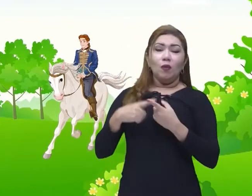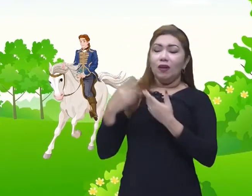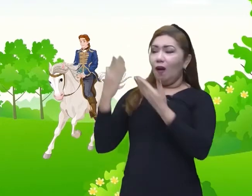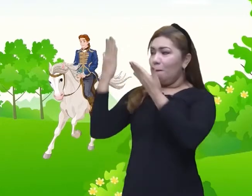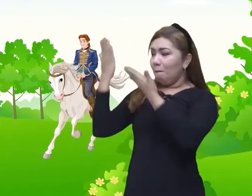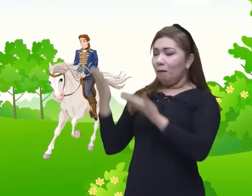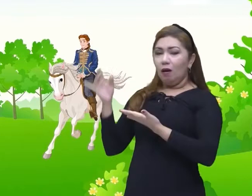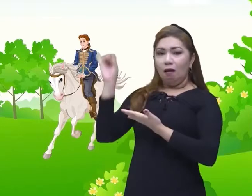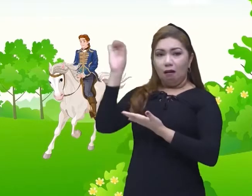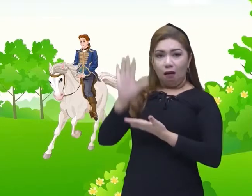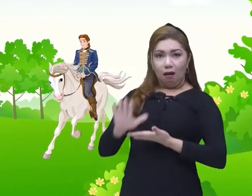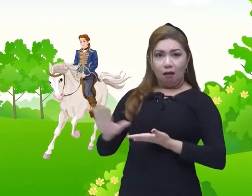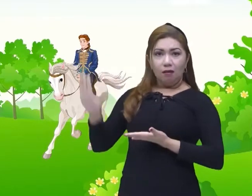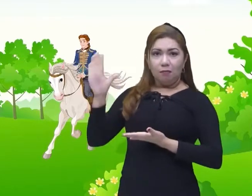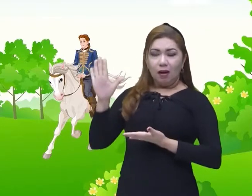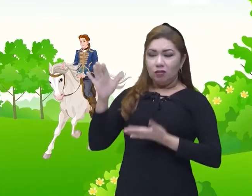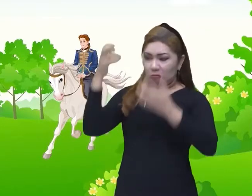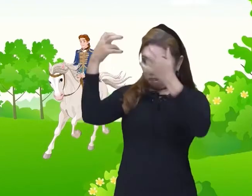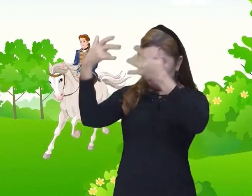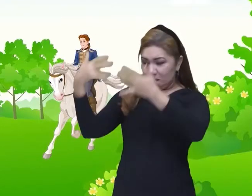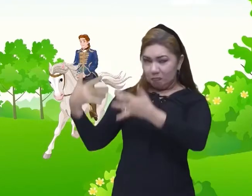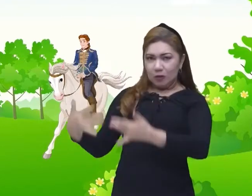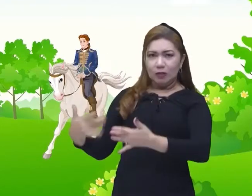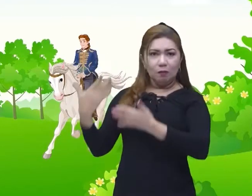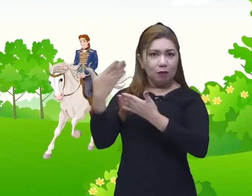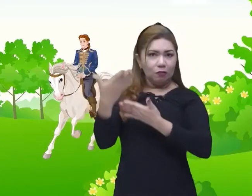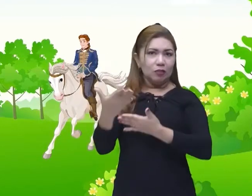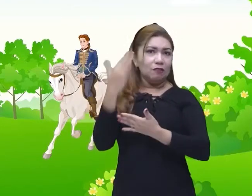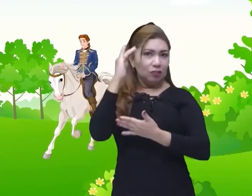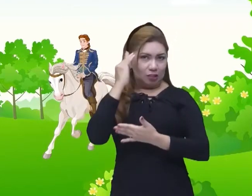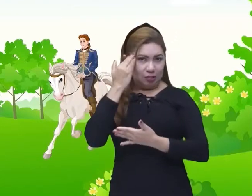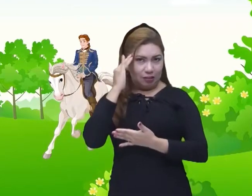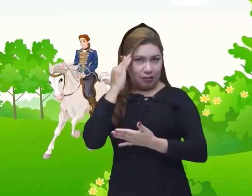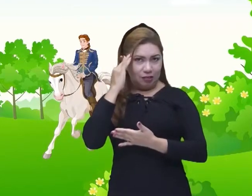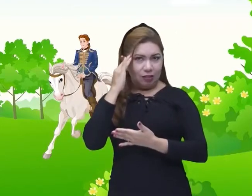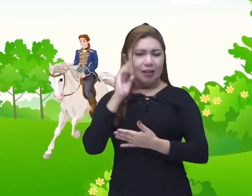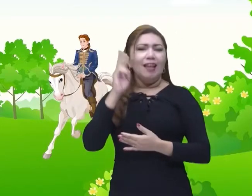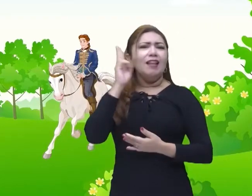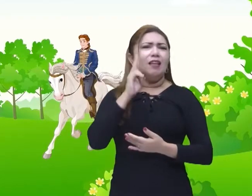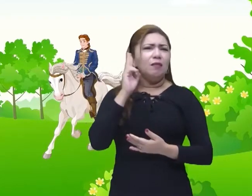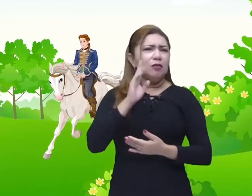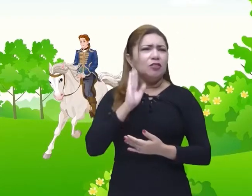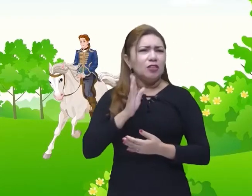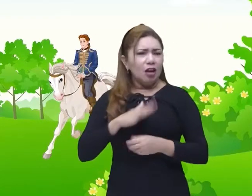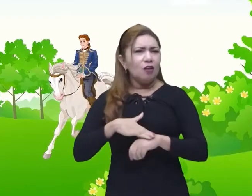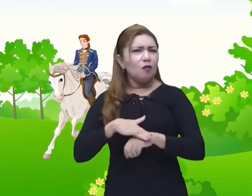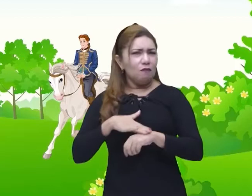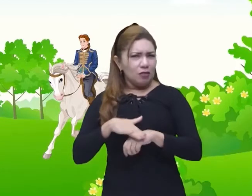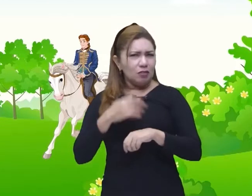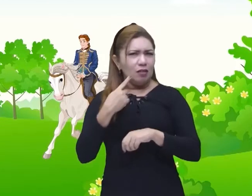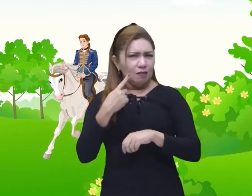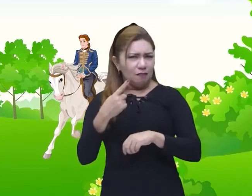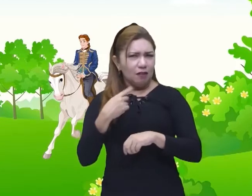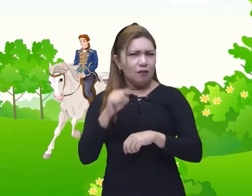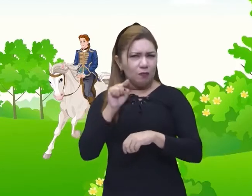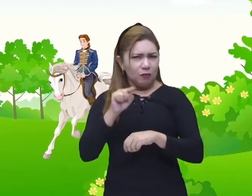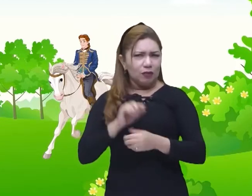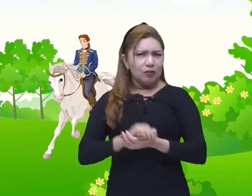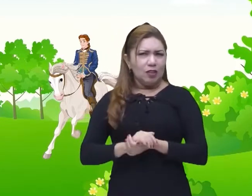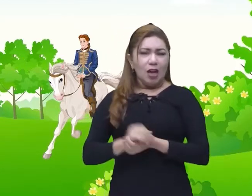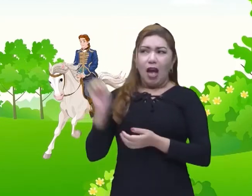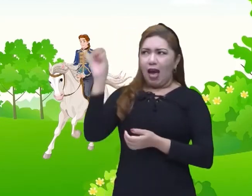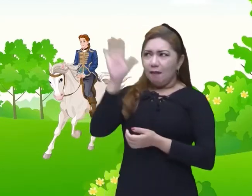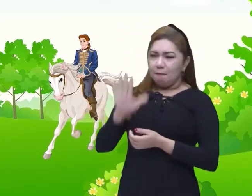tem texto, só tem imagens. Mas lembram que nós já conversamos sobre isso, que o texto, a imagem também